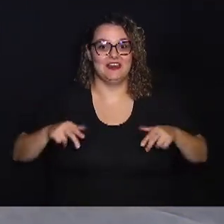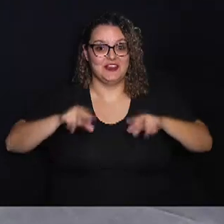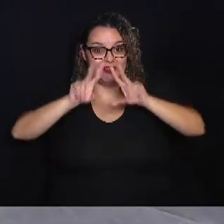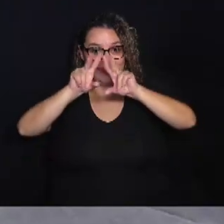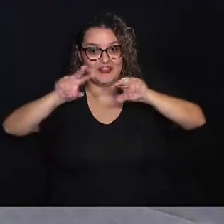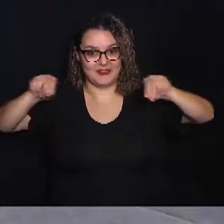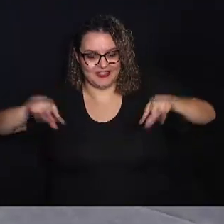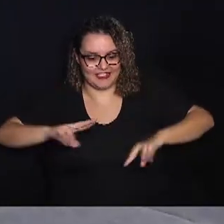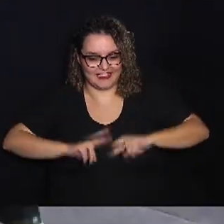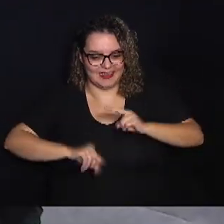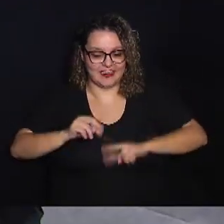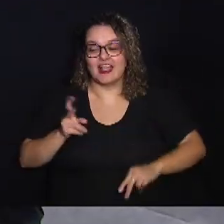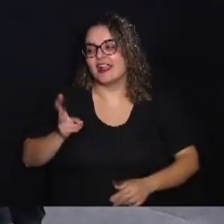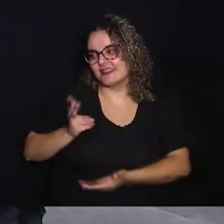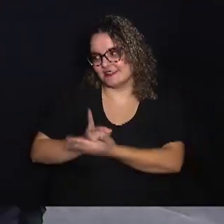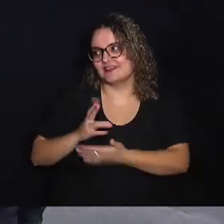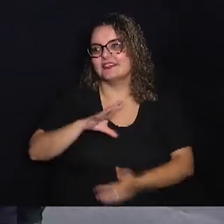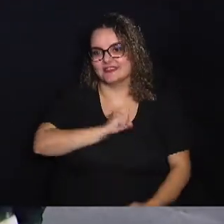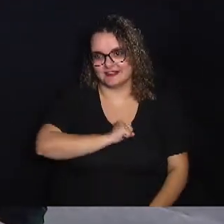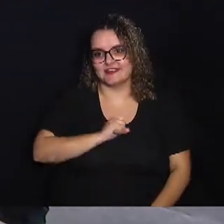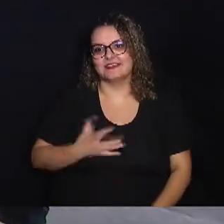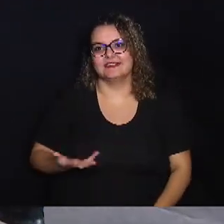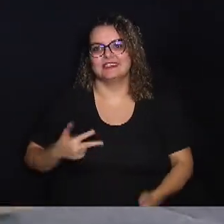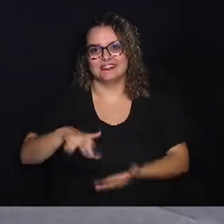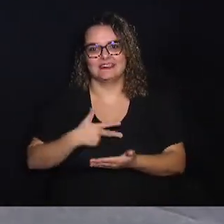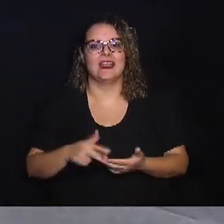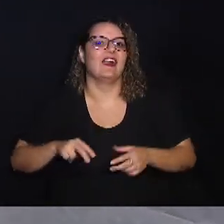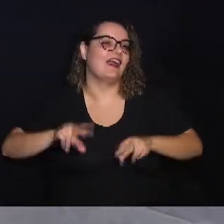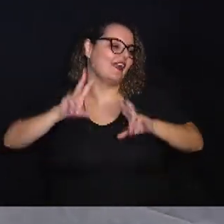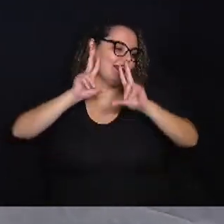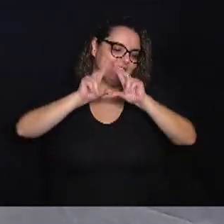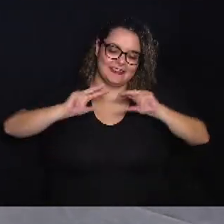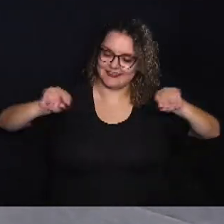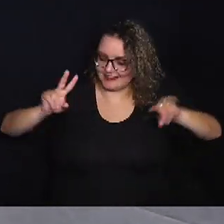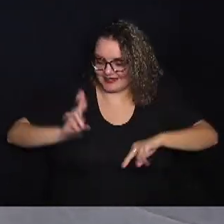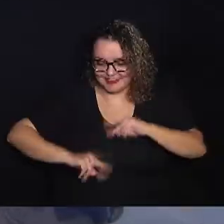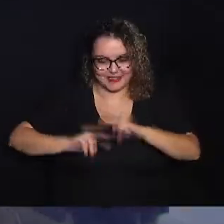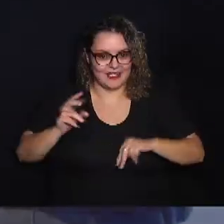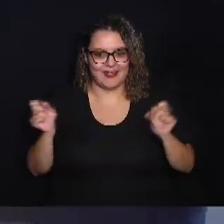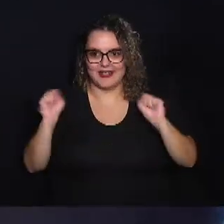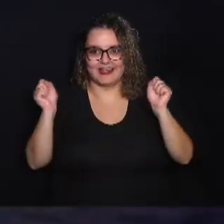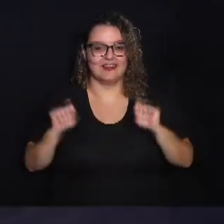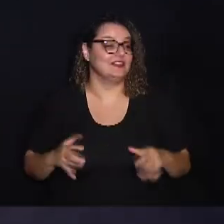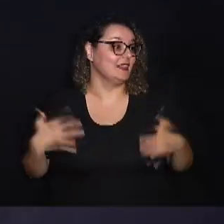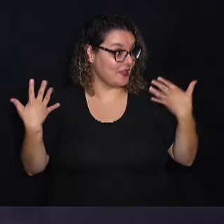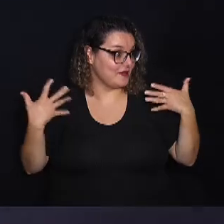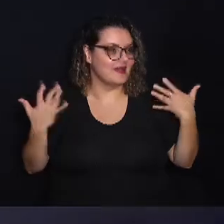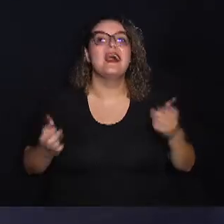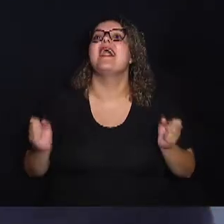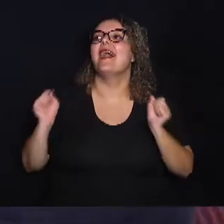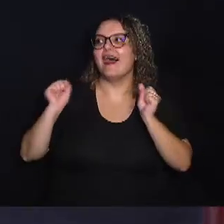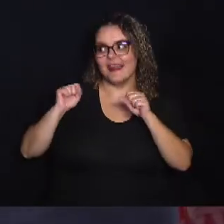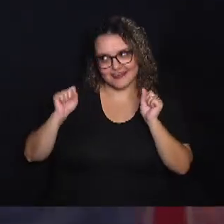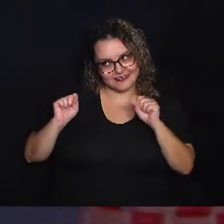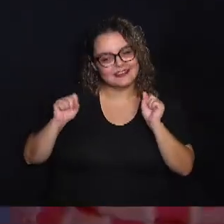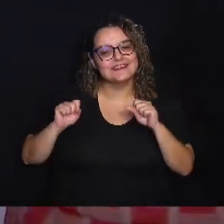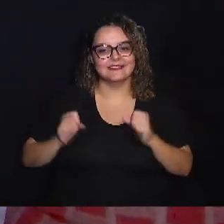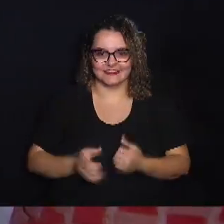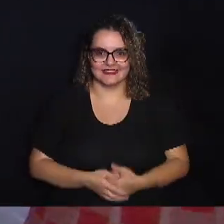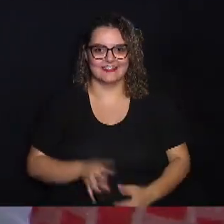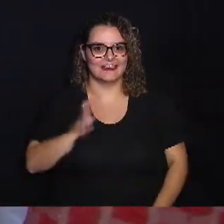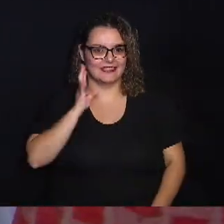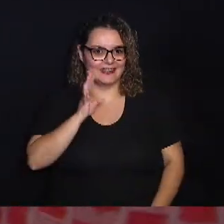de dançar. E pra quadrilha, então, eu adoro. Tá animado? Bastante. Então,